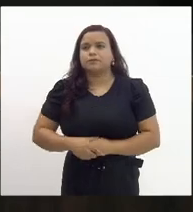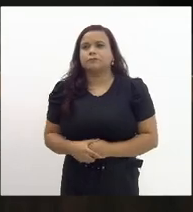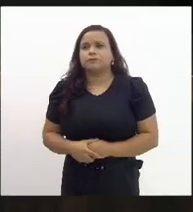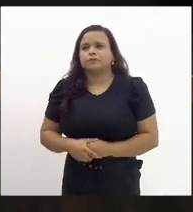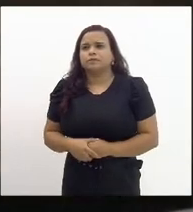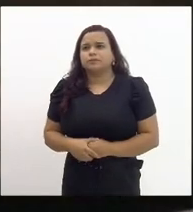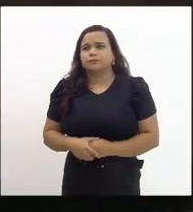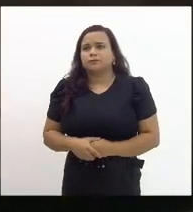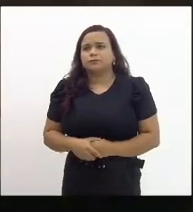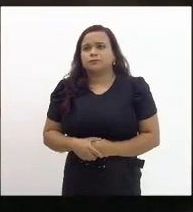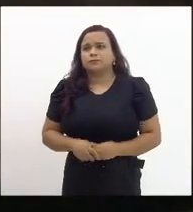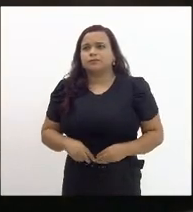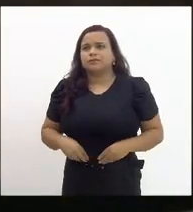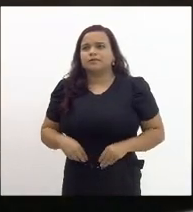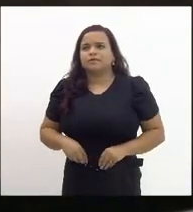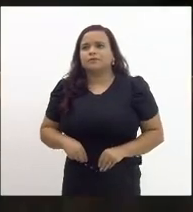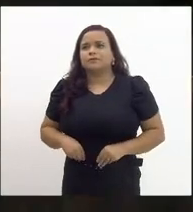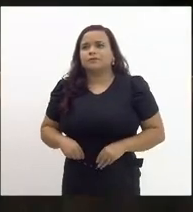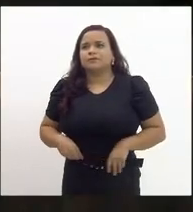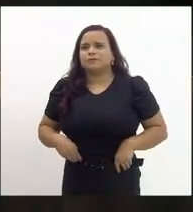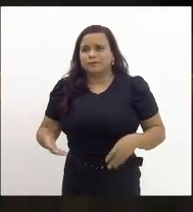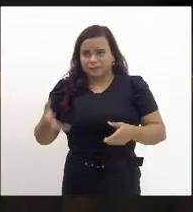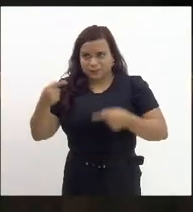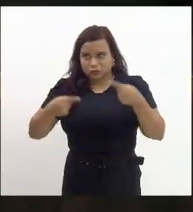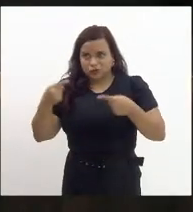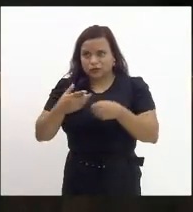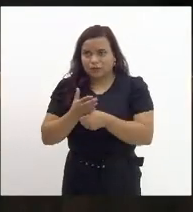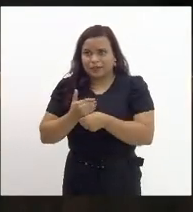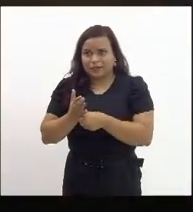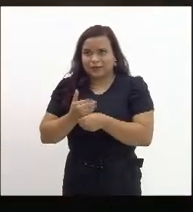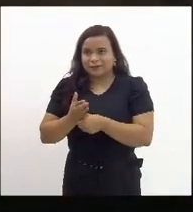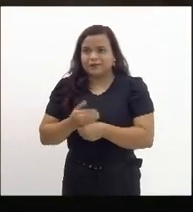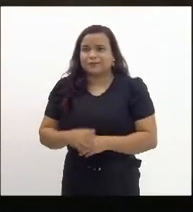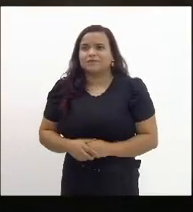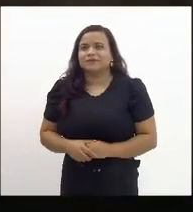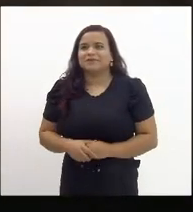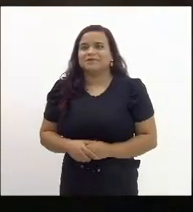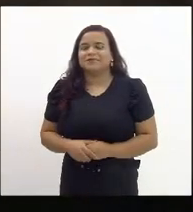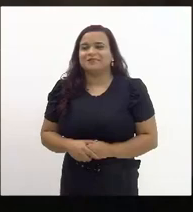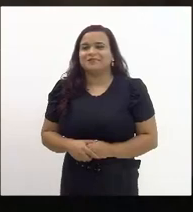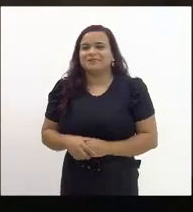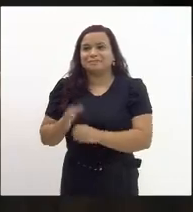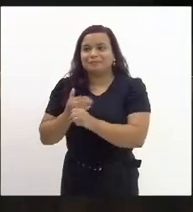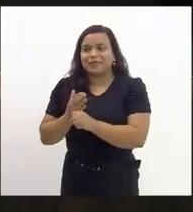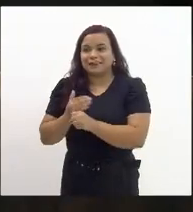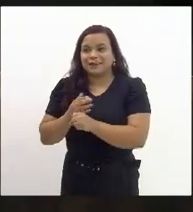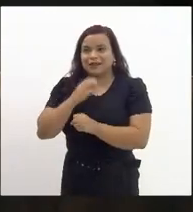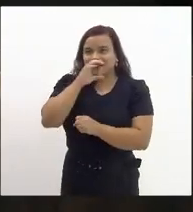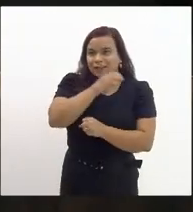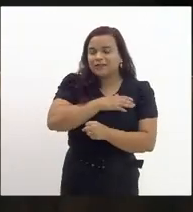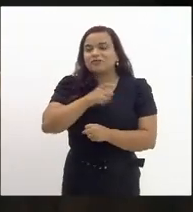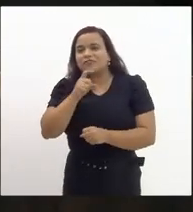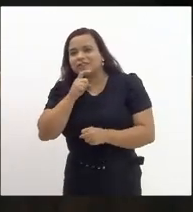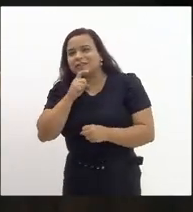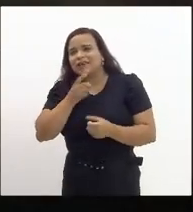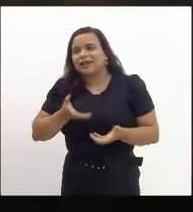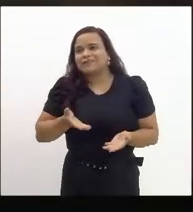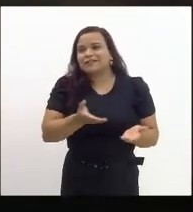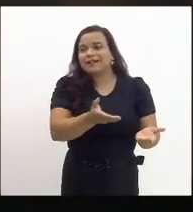passou, deixa. Depois eu. A senhora queria discutir a batata? Quente ou batata fria? Ou batata assada? Na